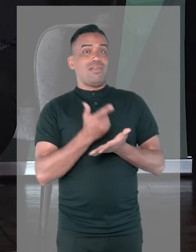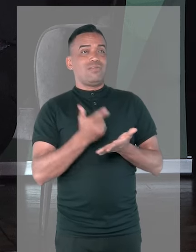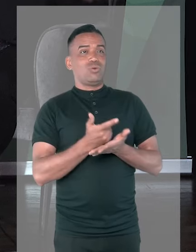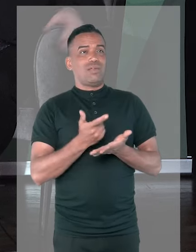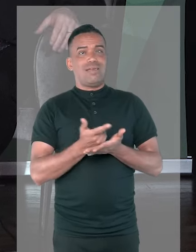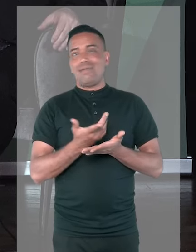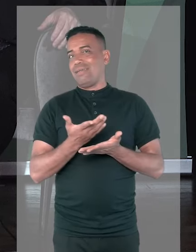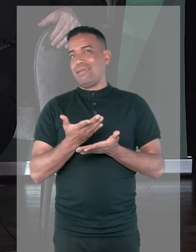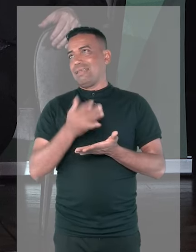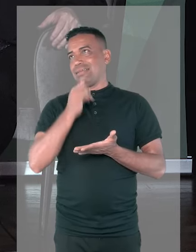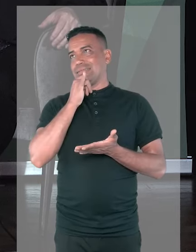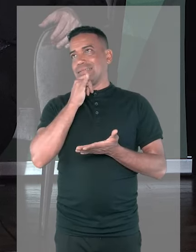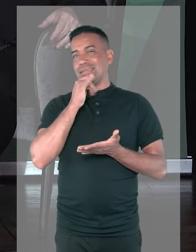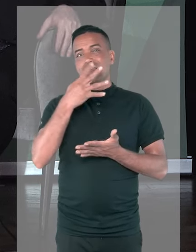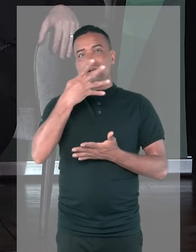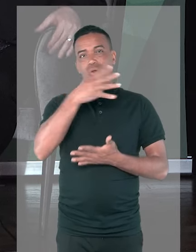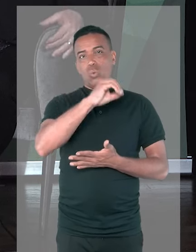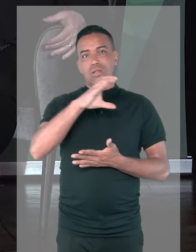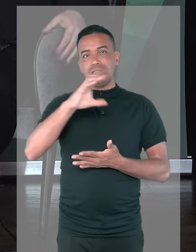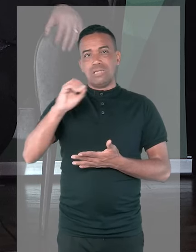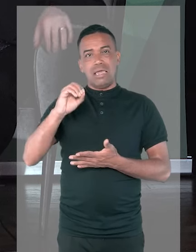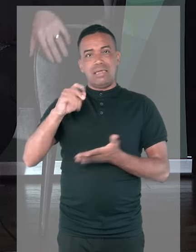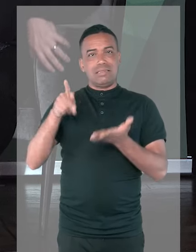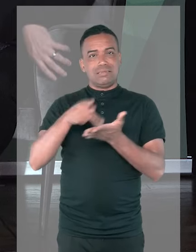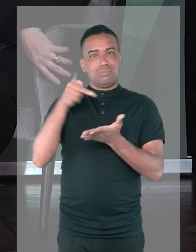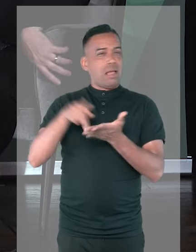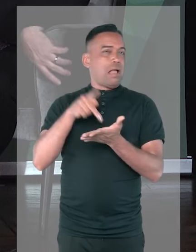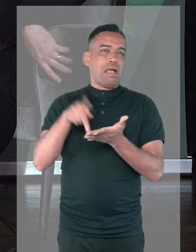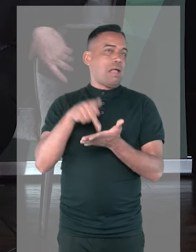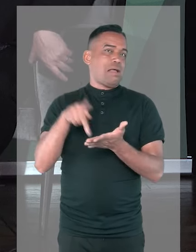num livro de, sei lá, 400 páginas, se tanto.